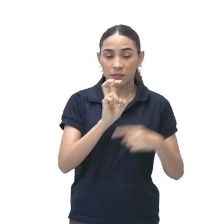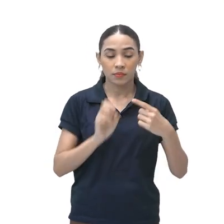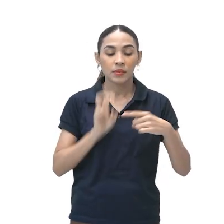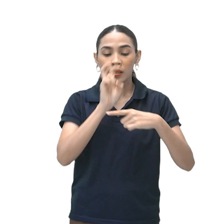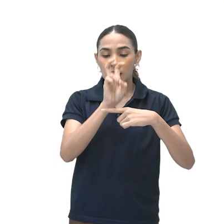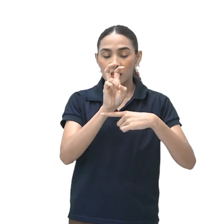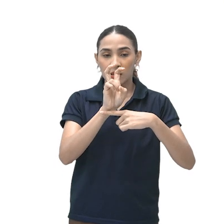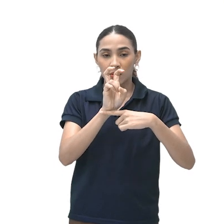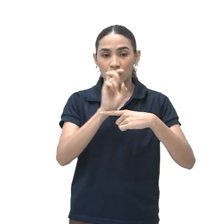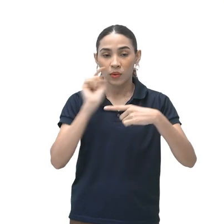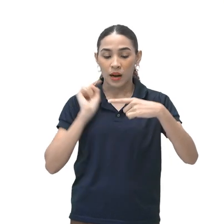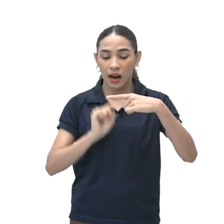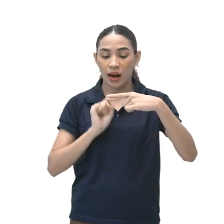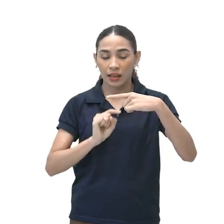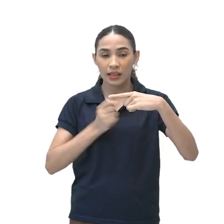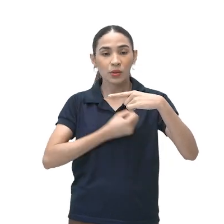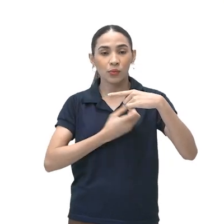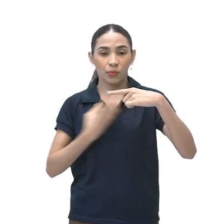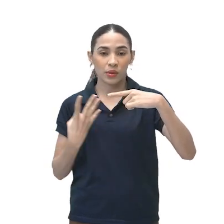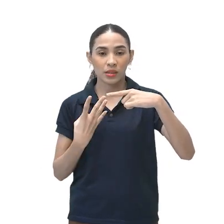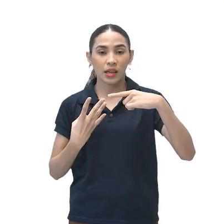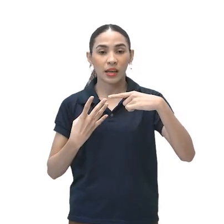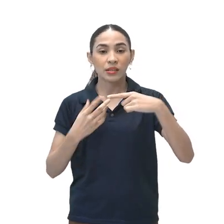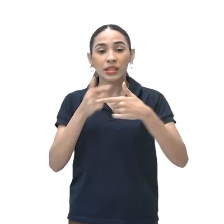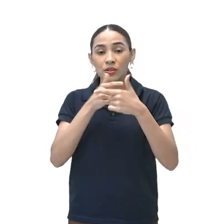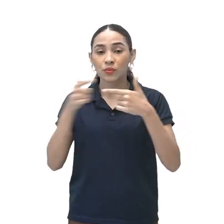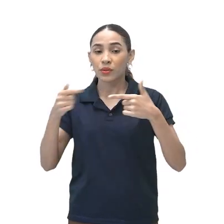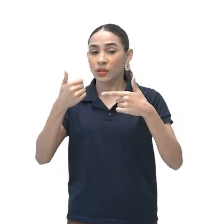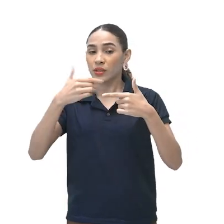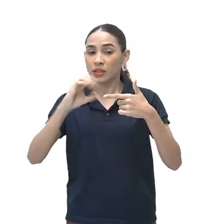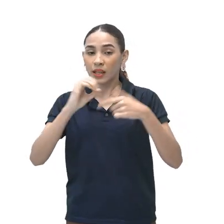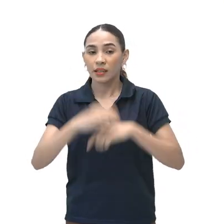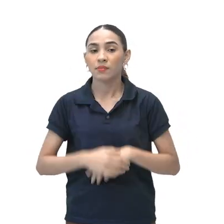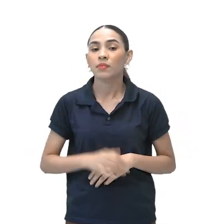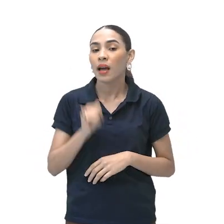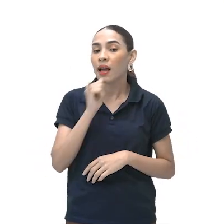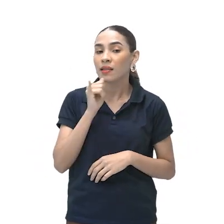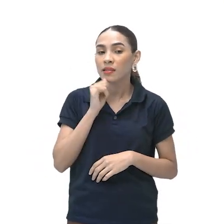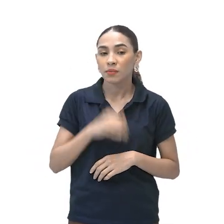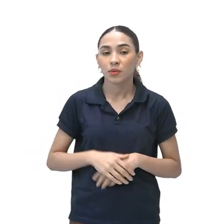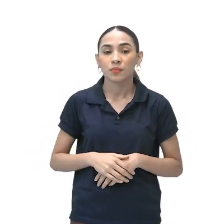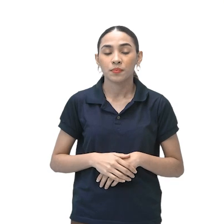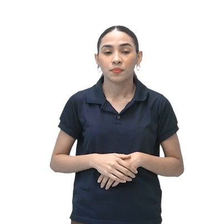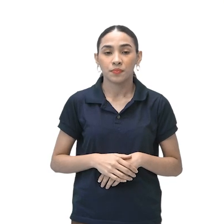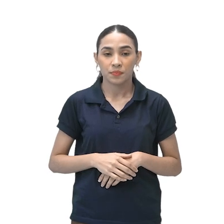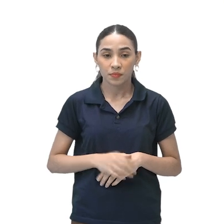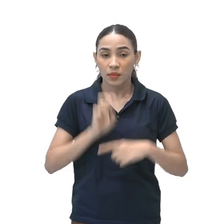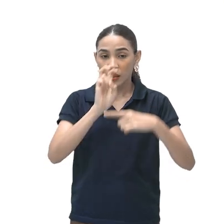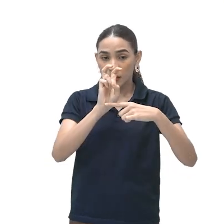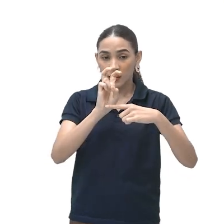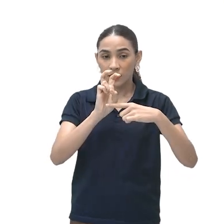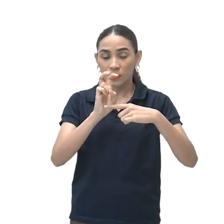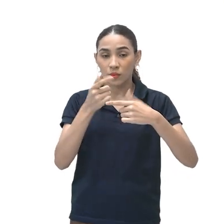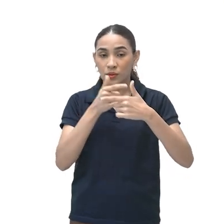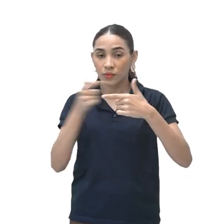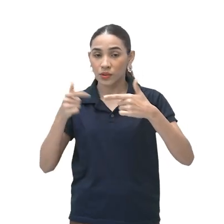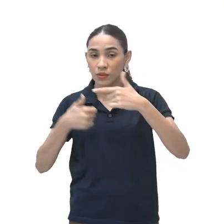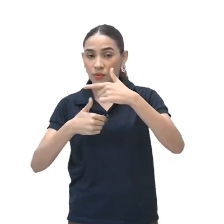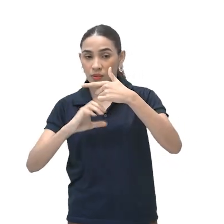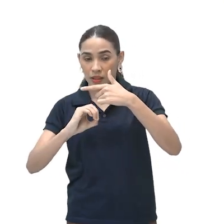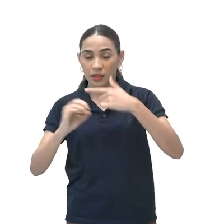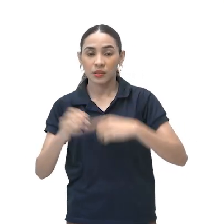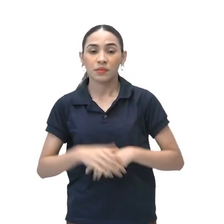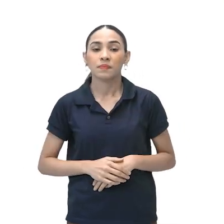e o número de casas decimais eu divido por 10, né? Então, nesse caso, tem uma casa decimal. Então, 5 dividido por